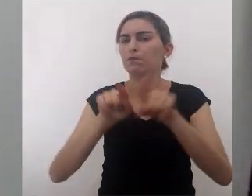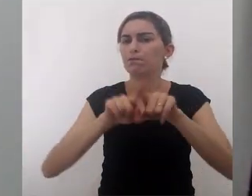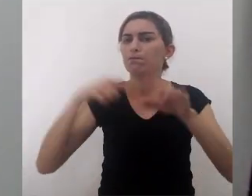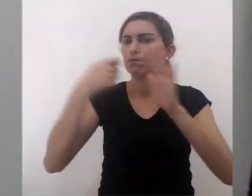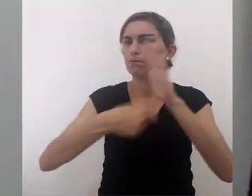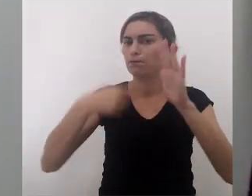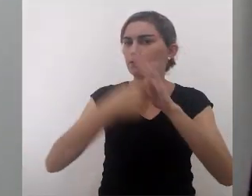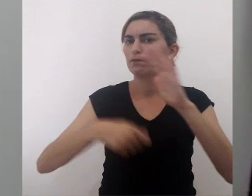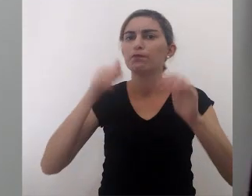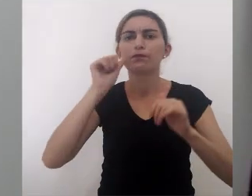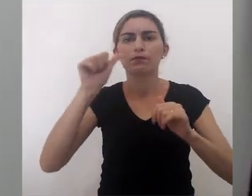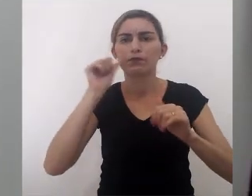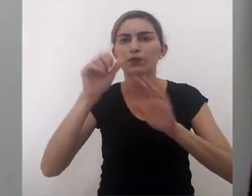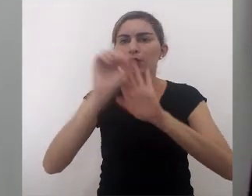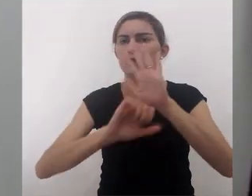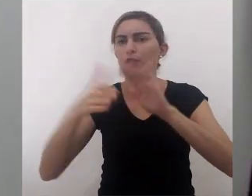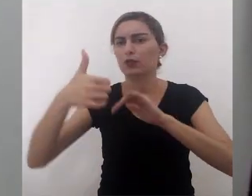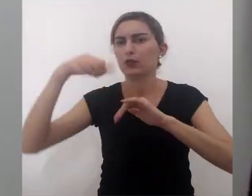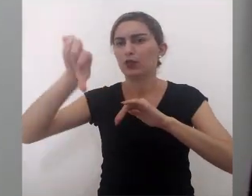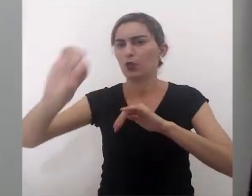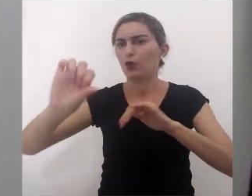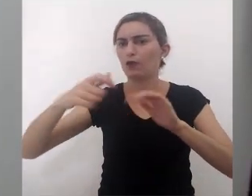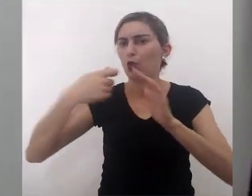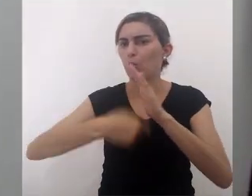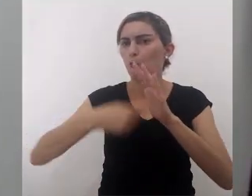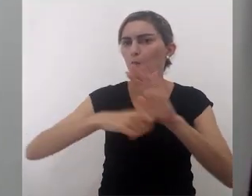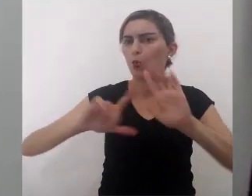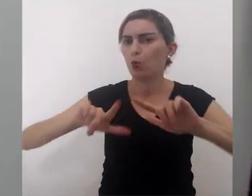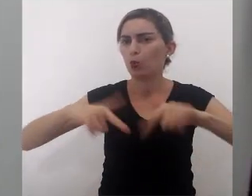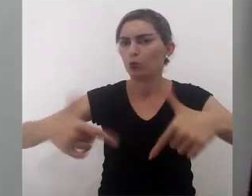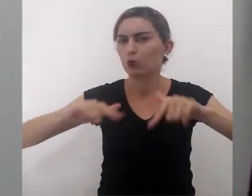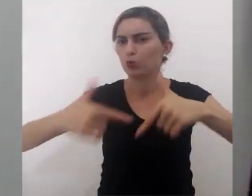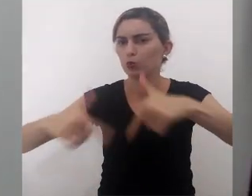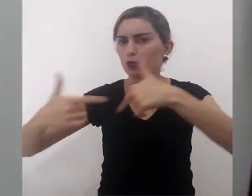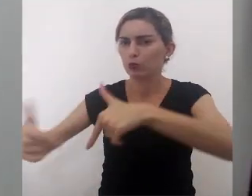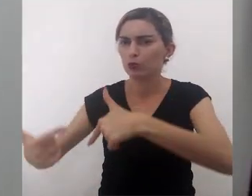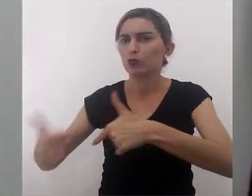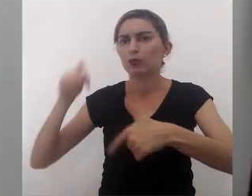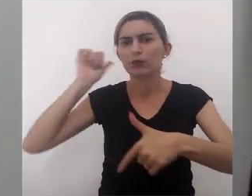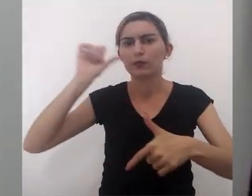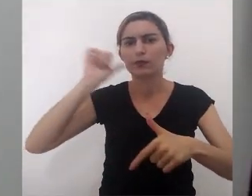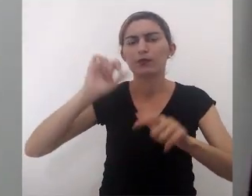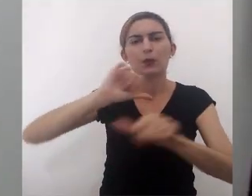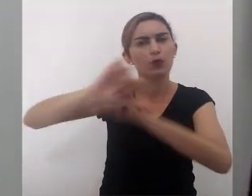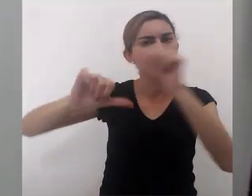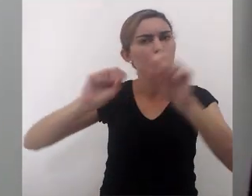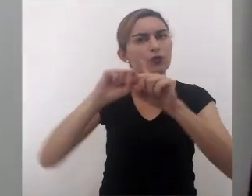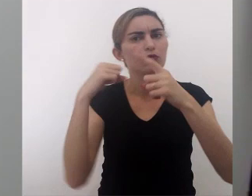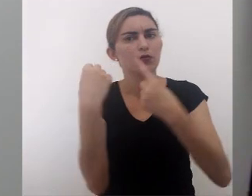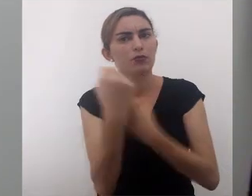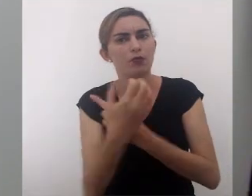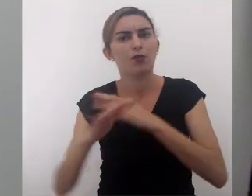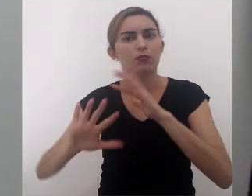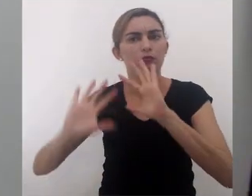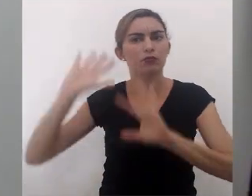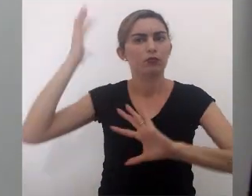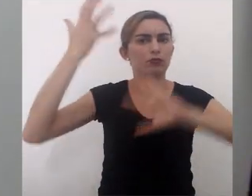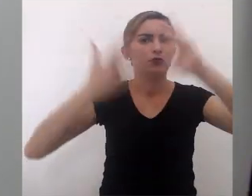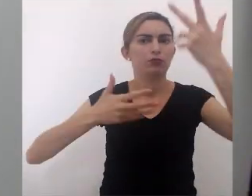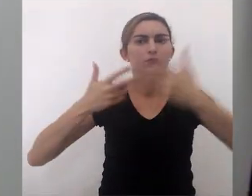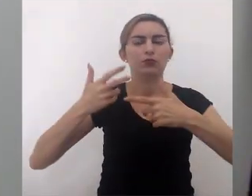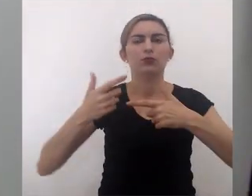que até o século XIX, apesar de mudanças sociais e econômicas ocorridas em conta